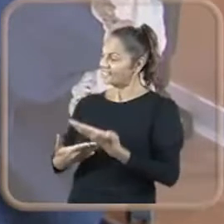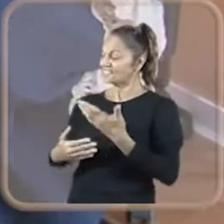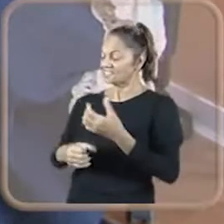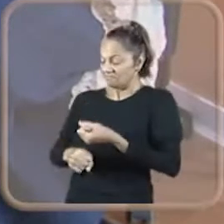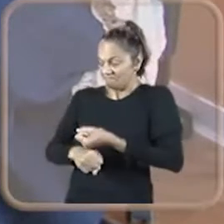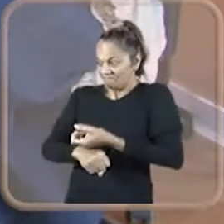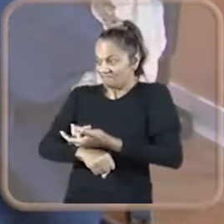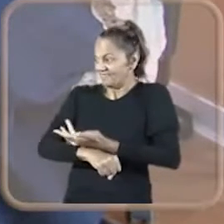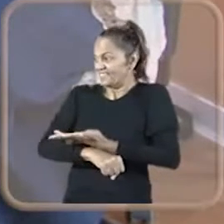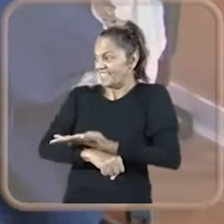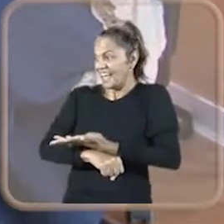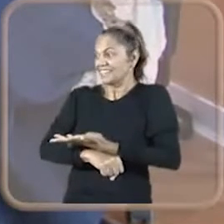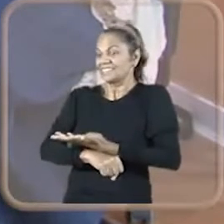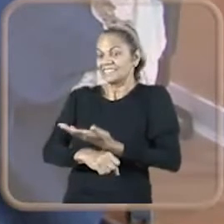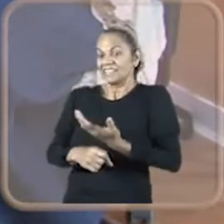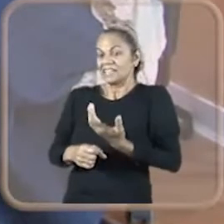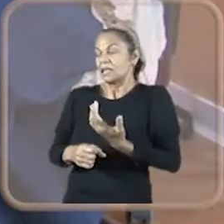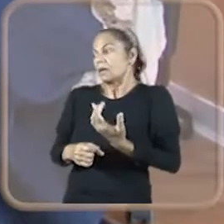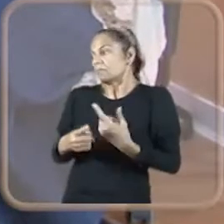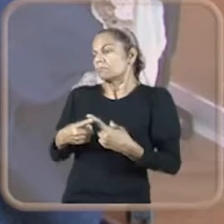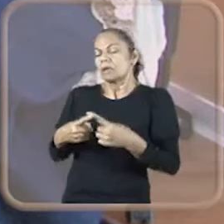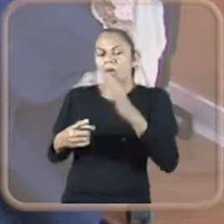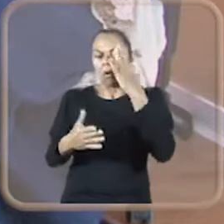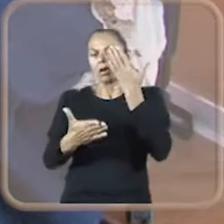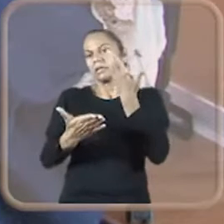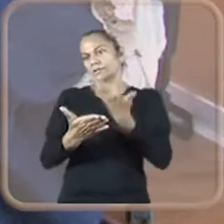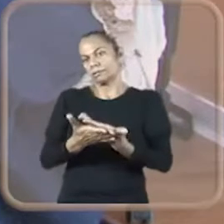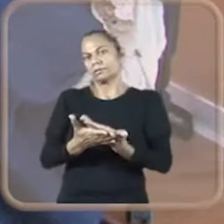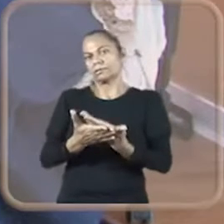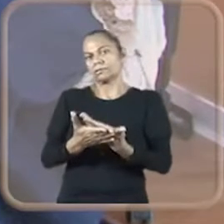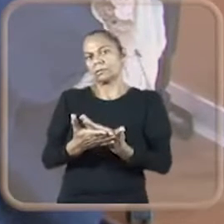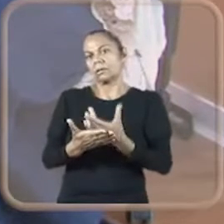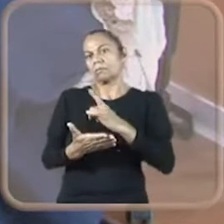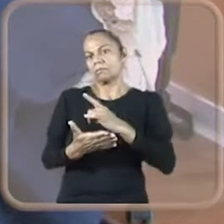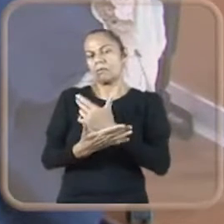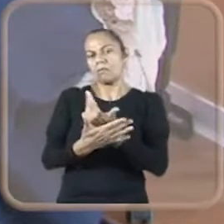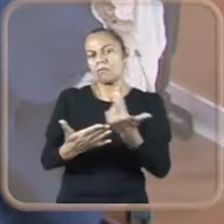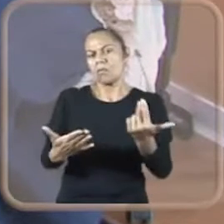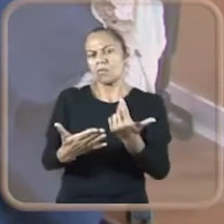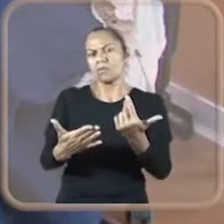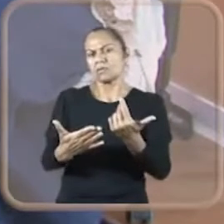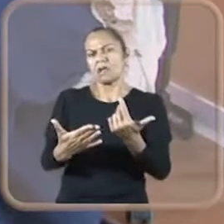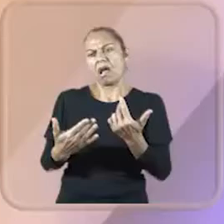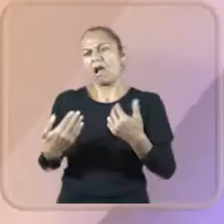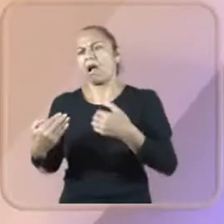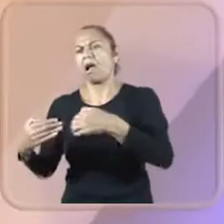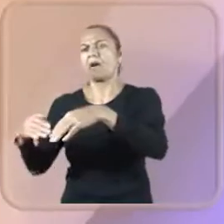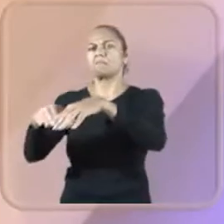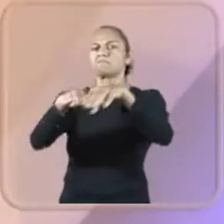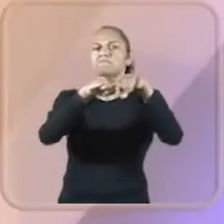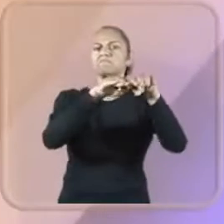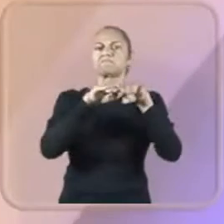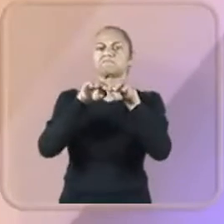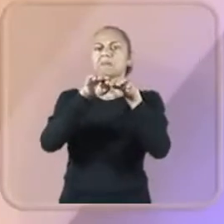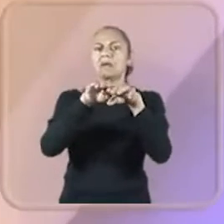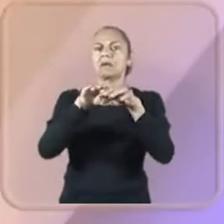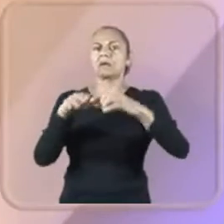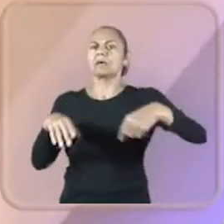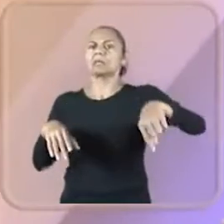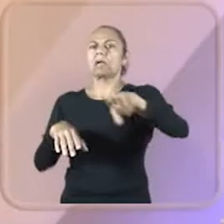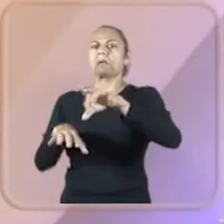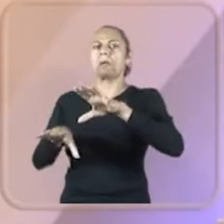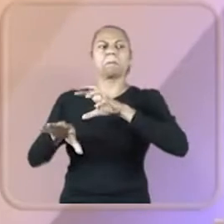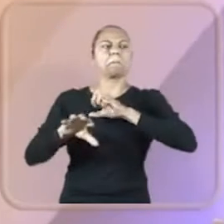senhora, porque realmente acredito que tem coisas que são para todos, né? A gente não